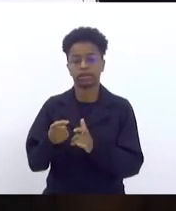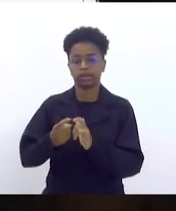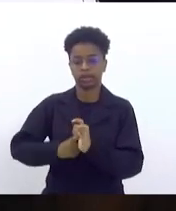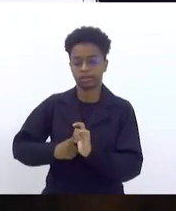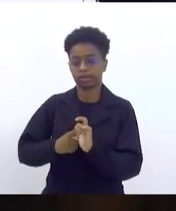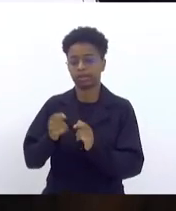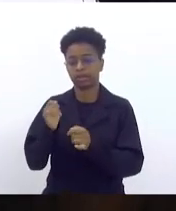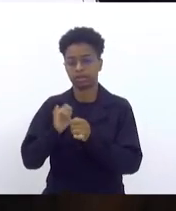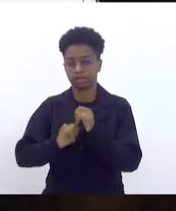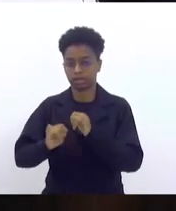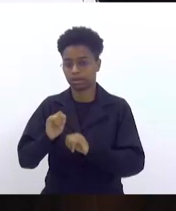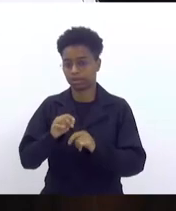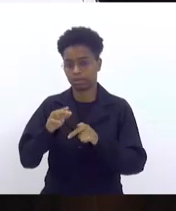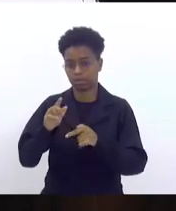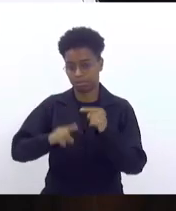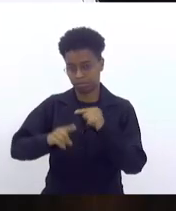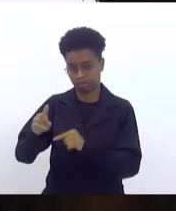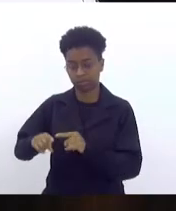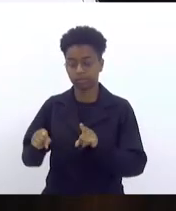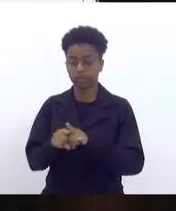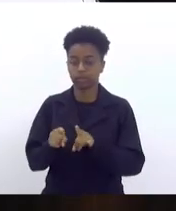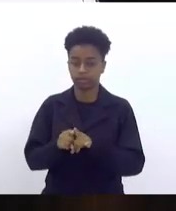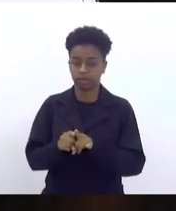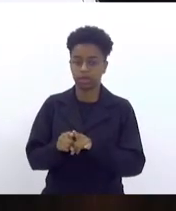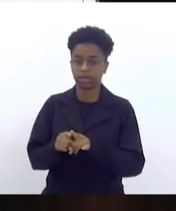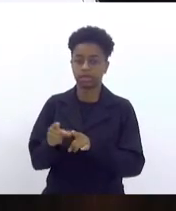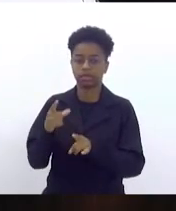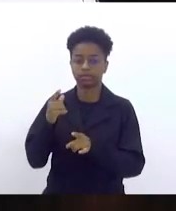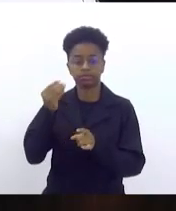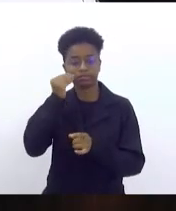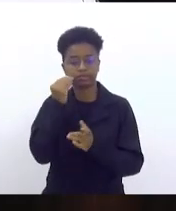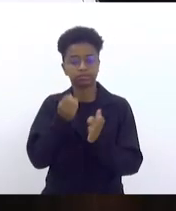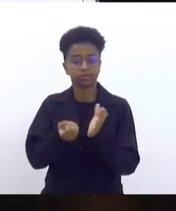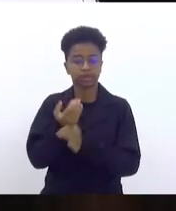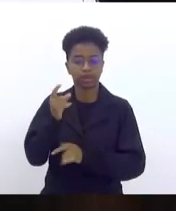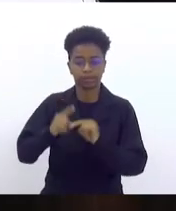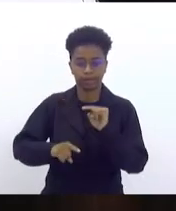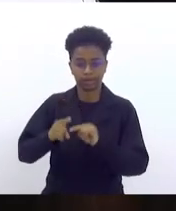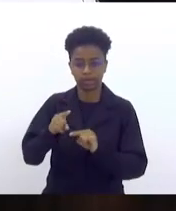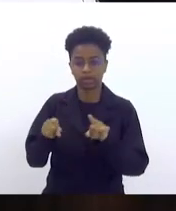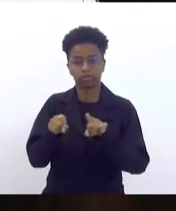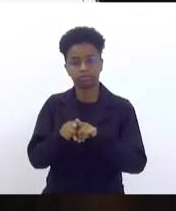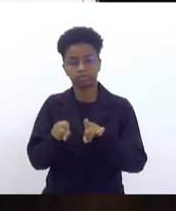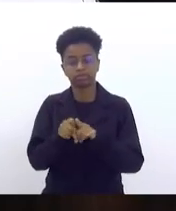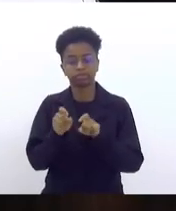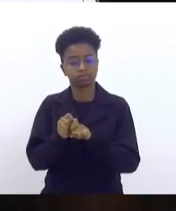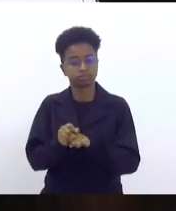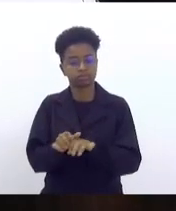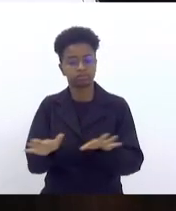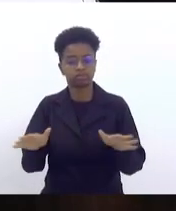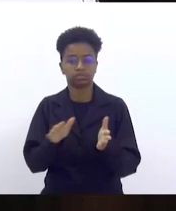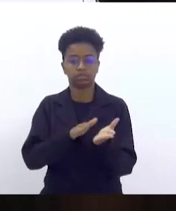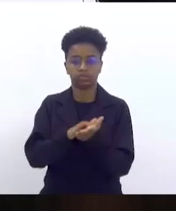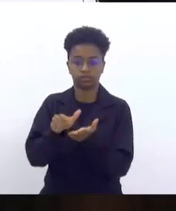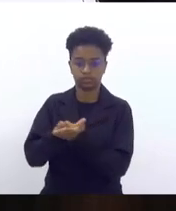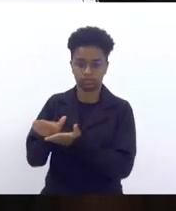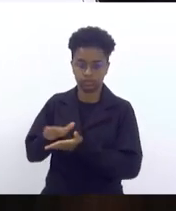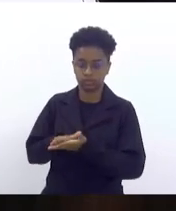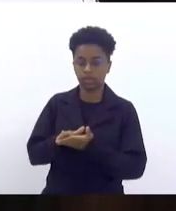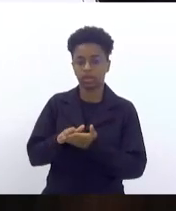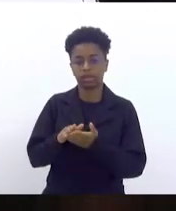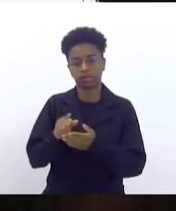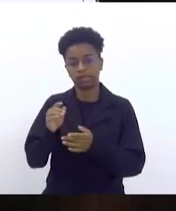que a gente possa confeccionar que uma cartilha que a gente possa rodar isso na imprensa oficial do estado que é um parceiro do Poder Executivo